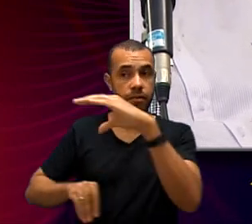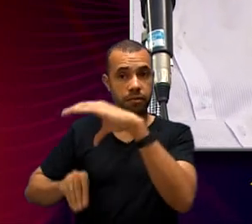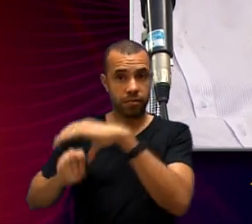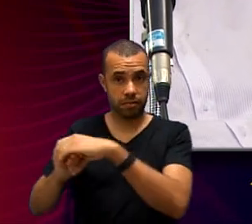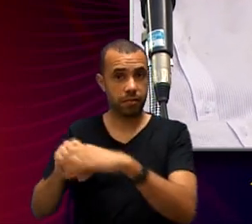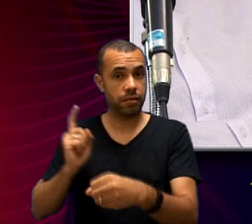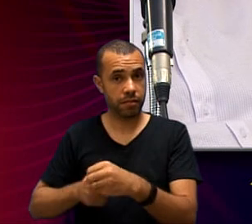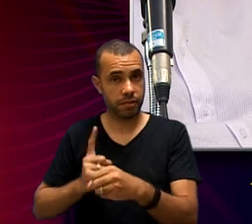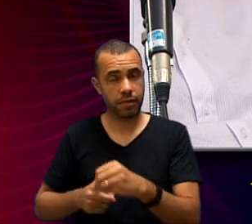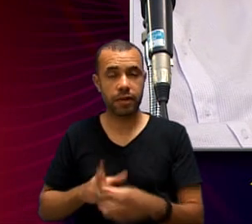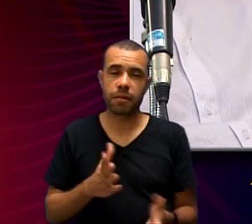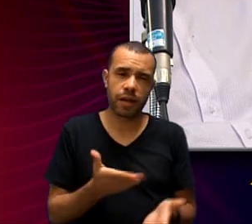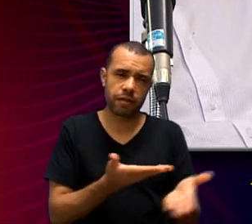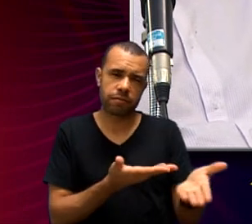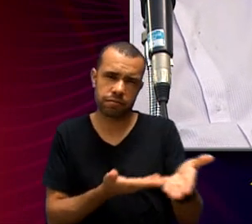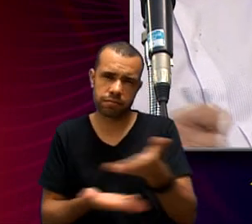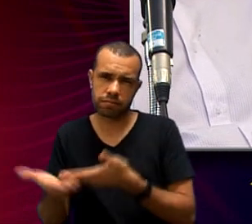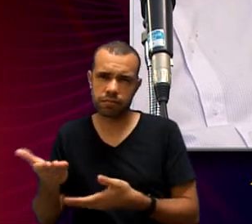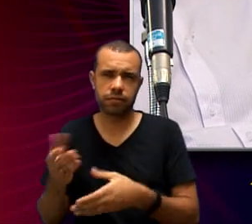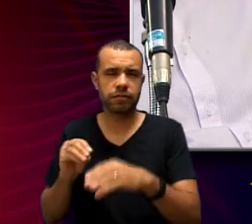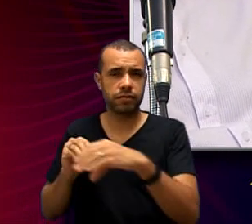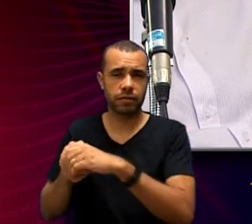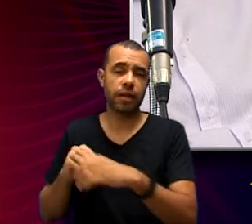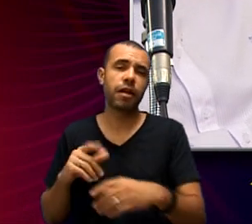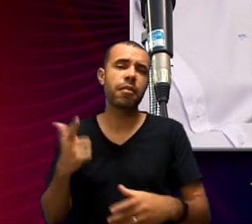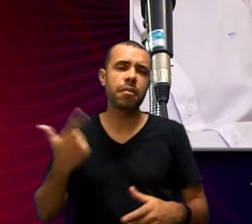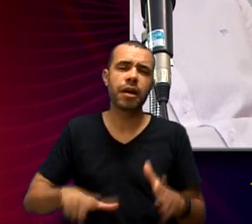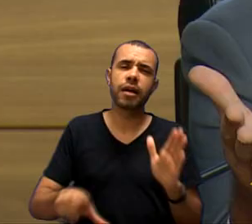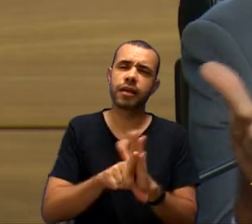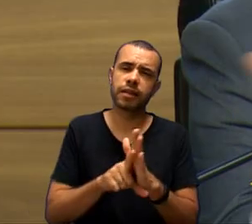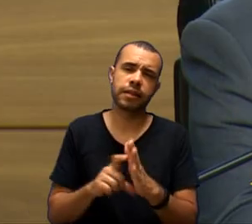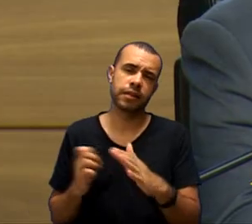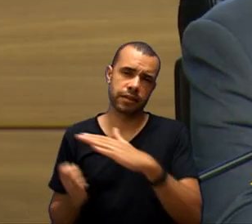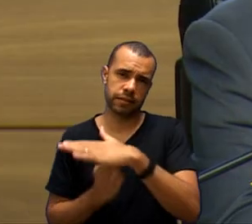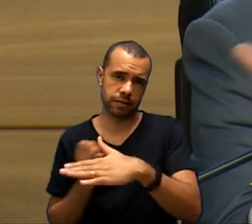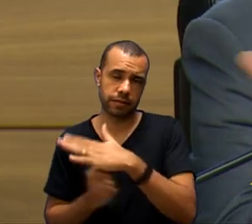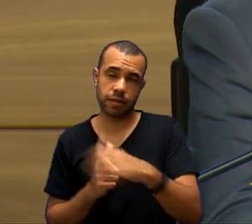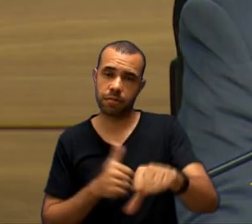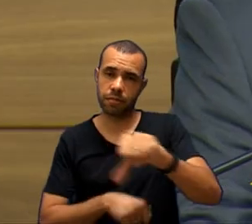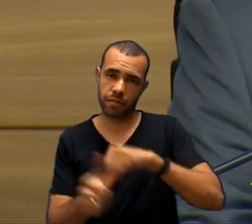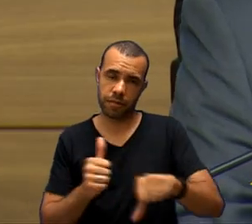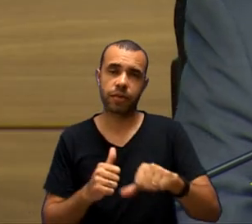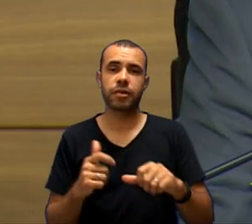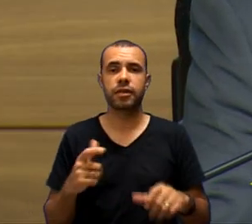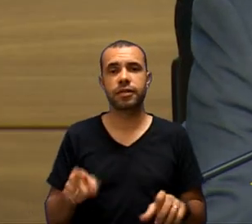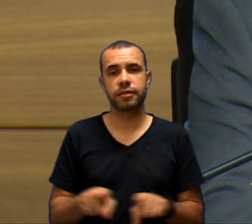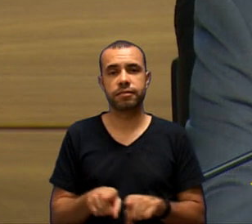trazer, e até para a questão da lei da empresa também, que mudou, né? Isso.